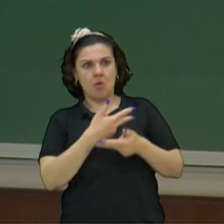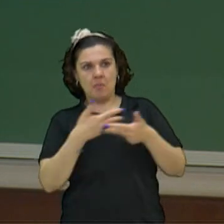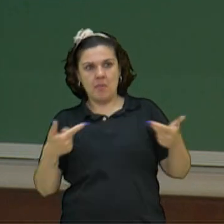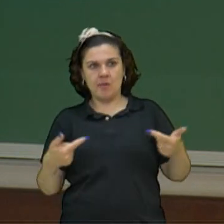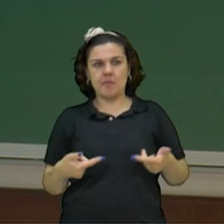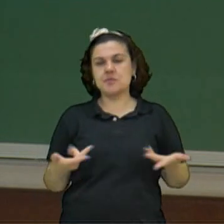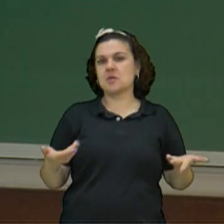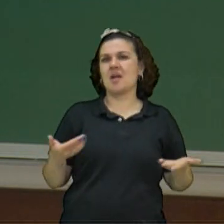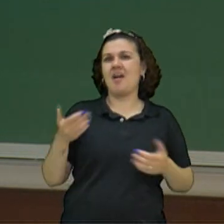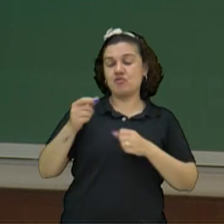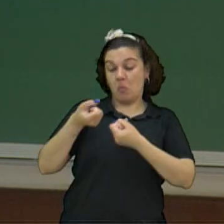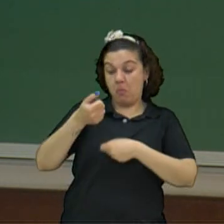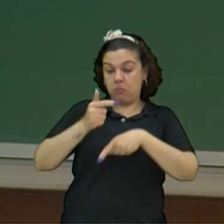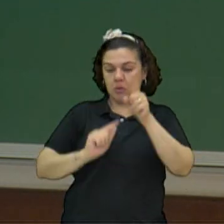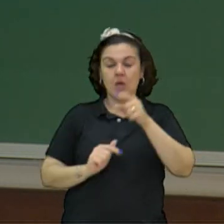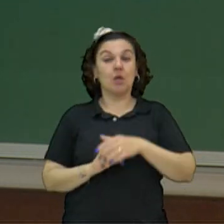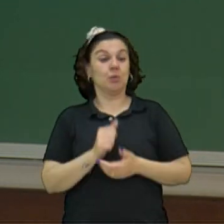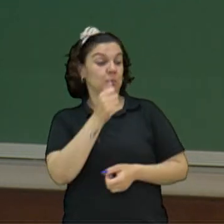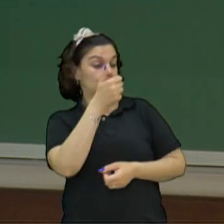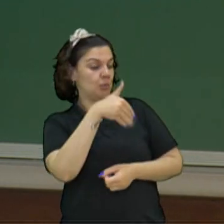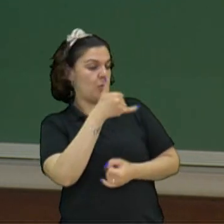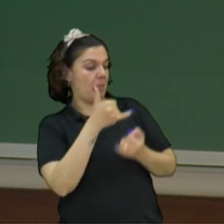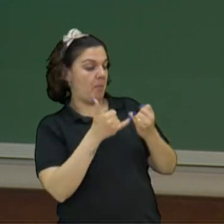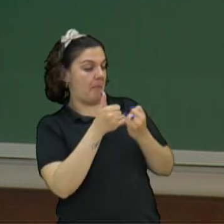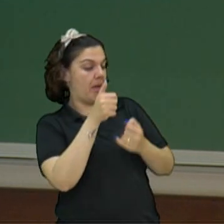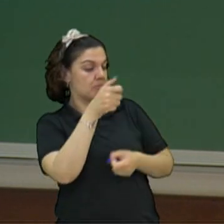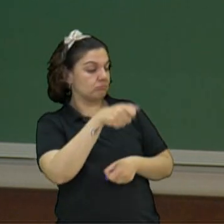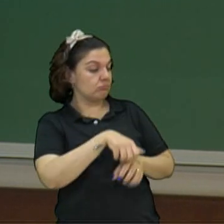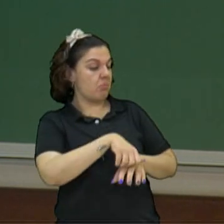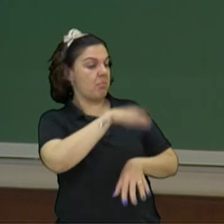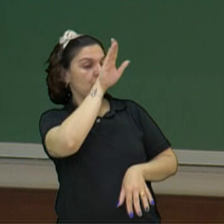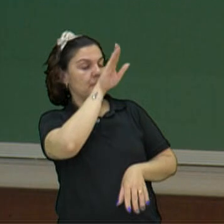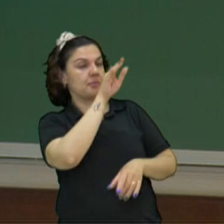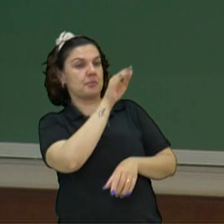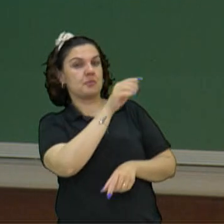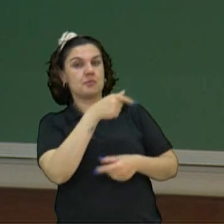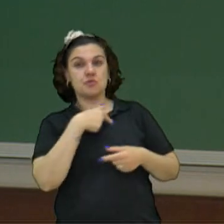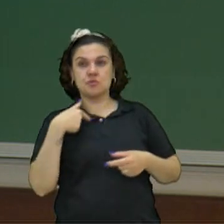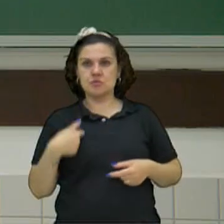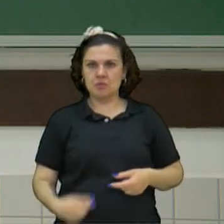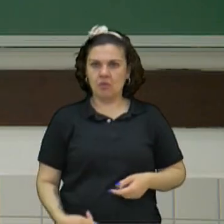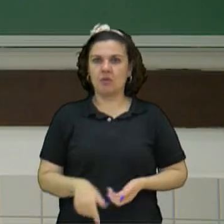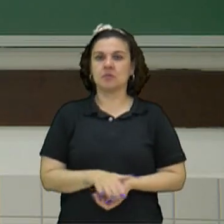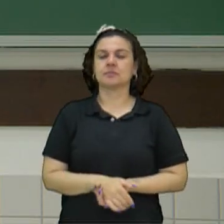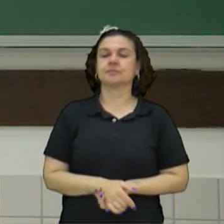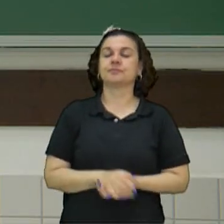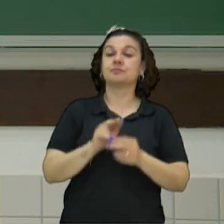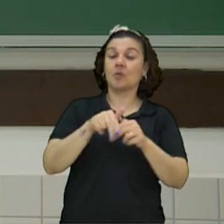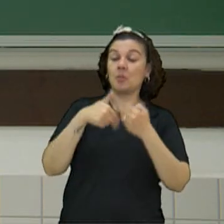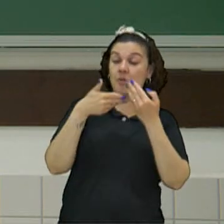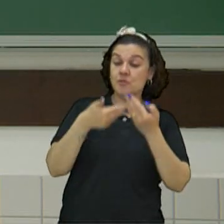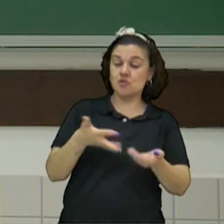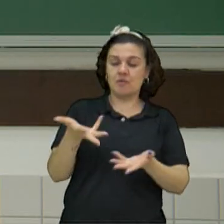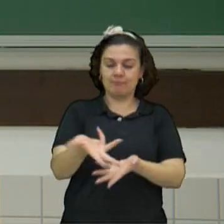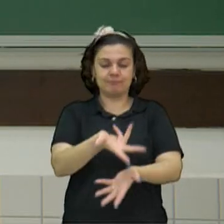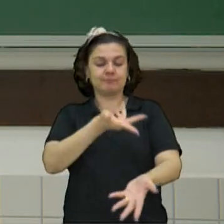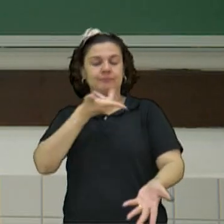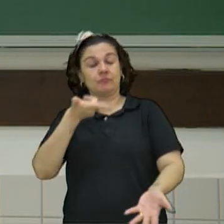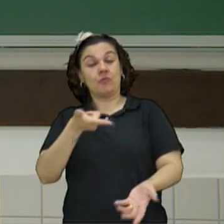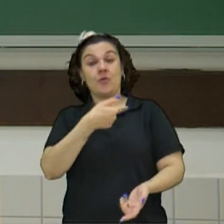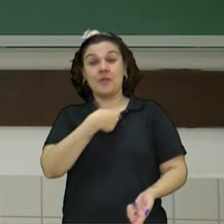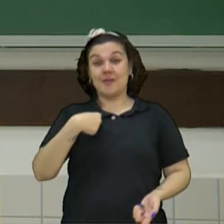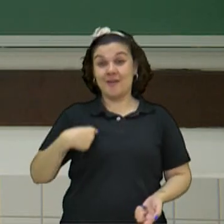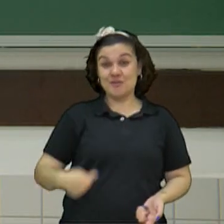muito, evolui muito rápido, a gente diz que teve um crescimento chinês. Por causa da velocidade que